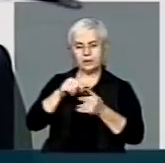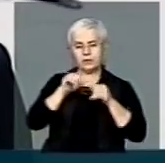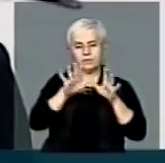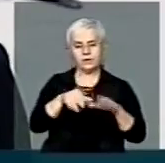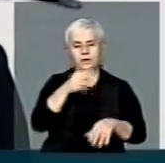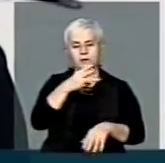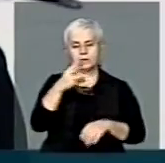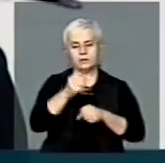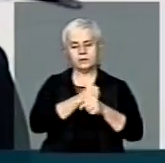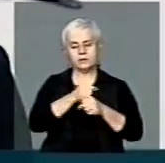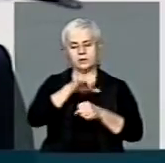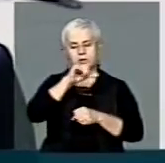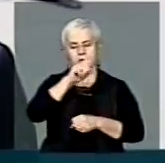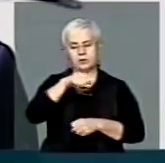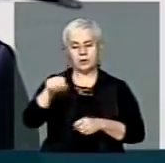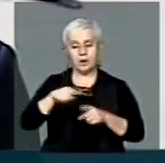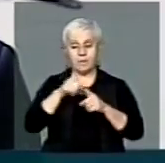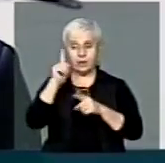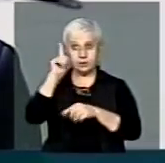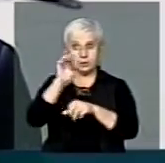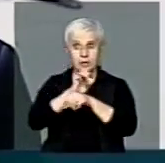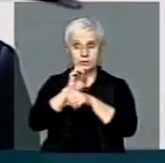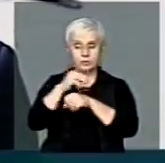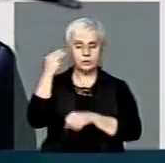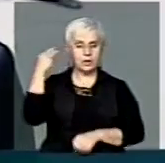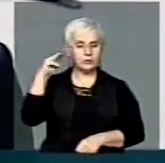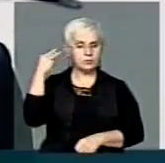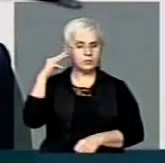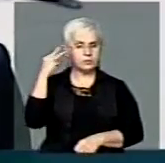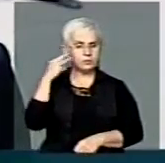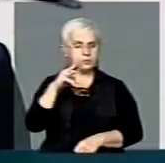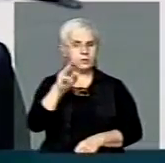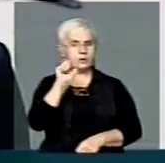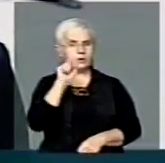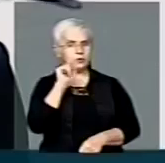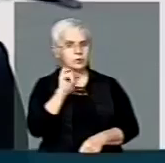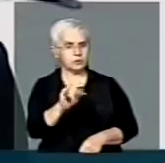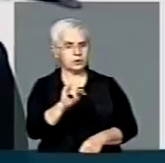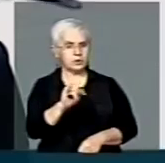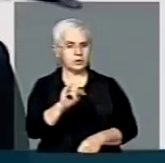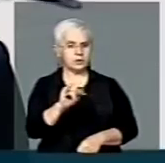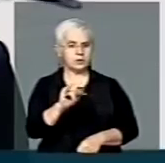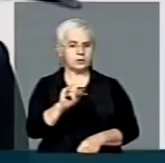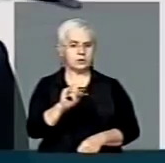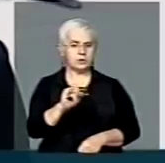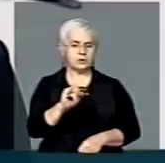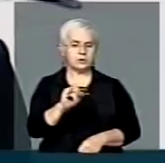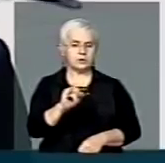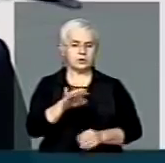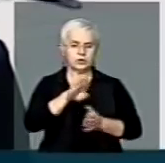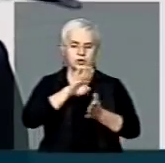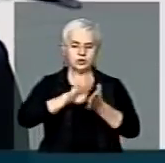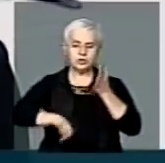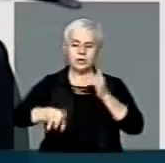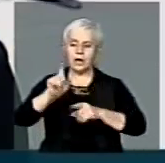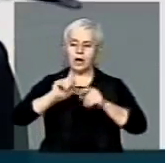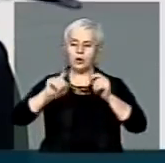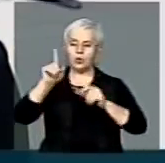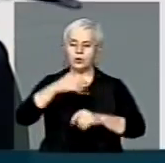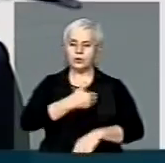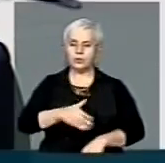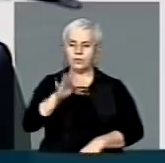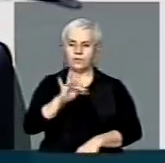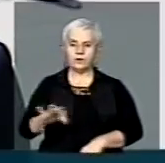meses. Mas no estado do Maranhão, se tirar o que o governo federal tem, só fica